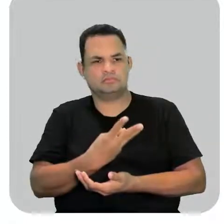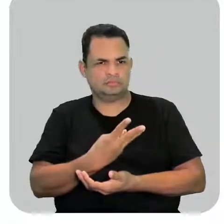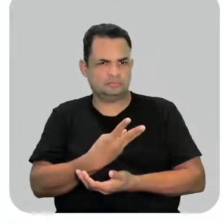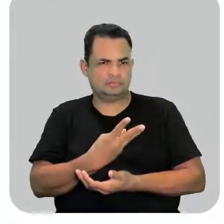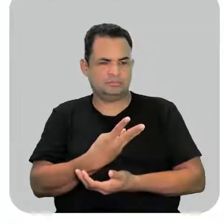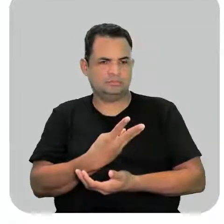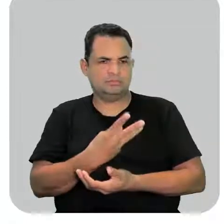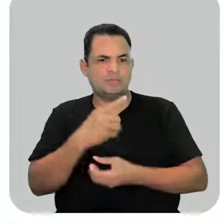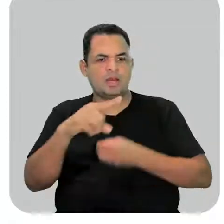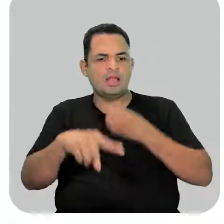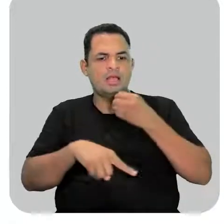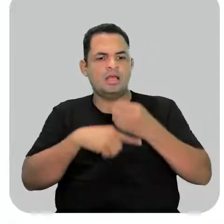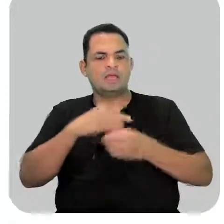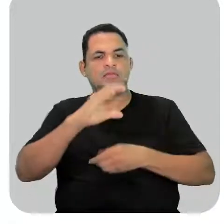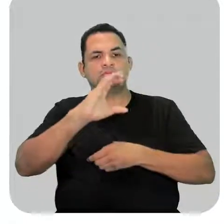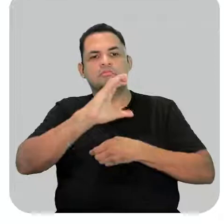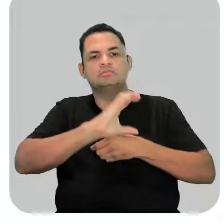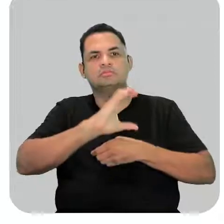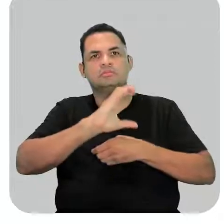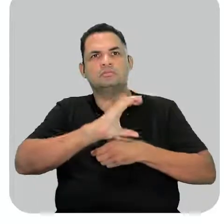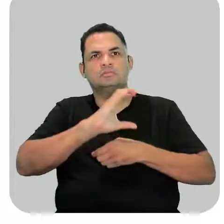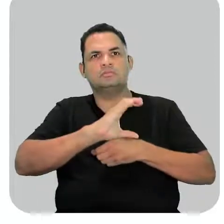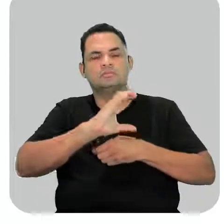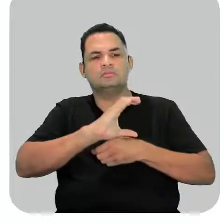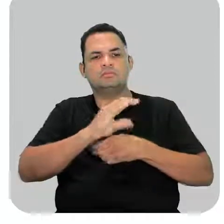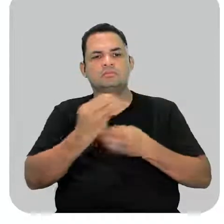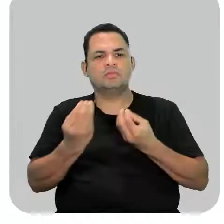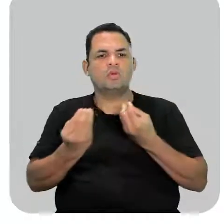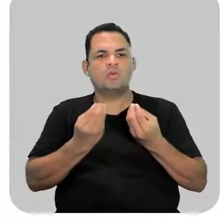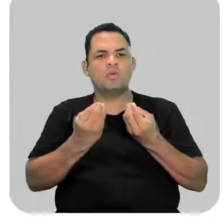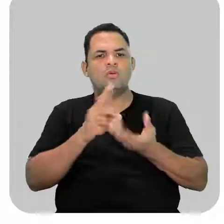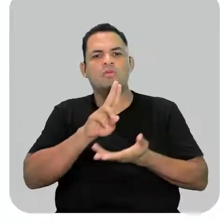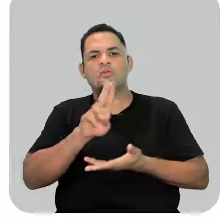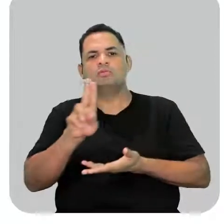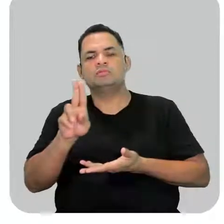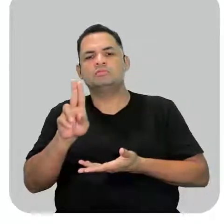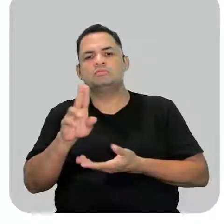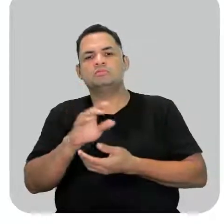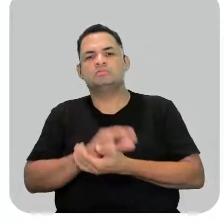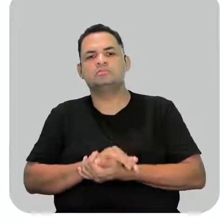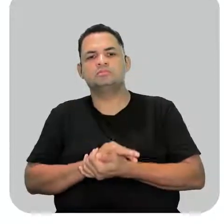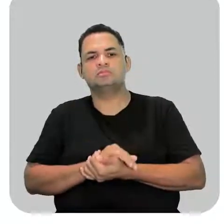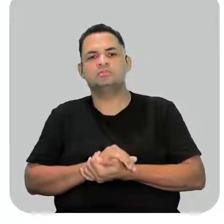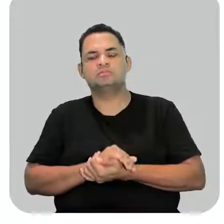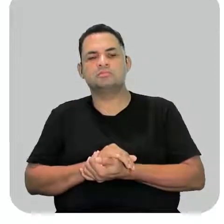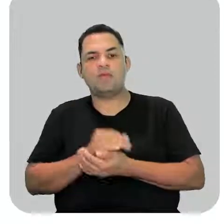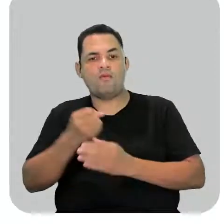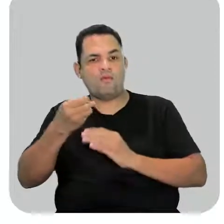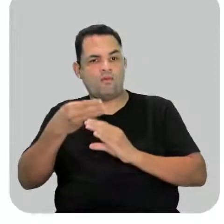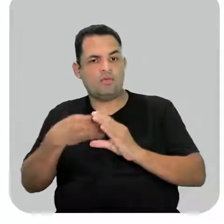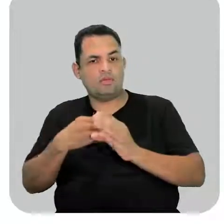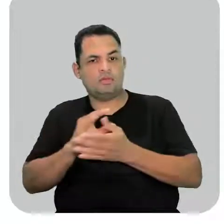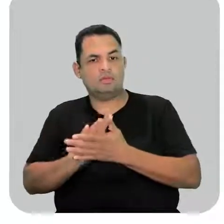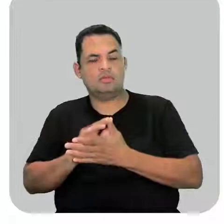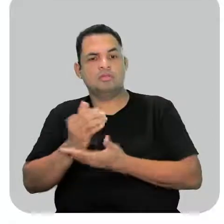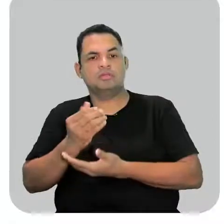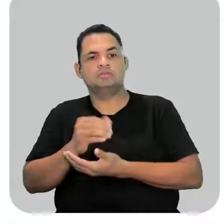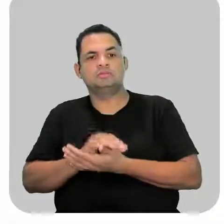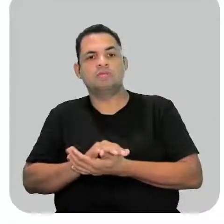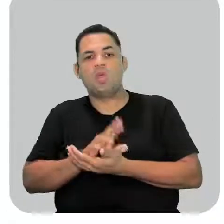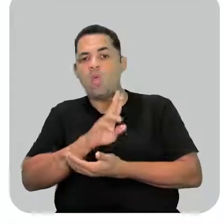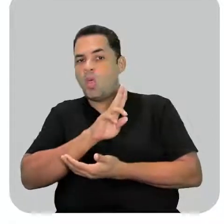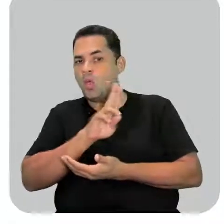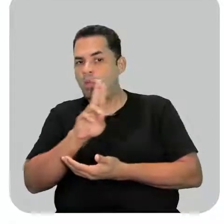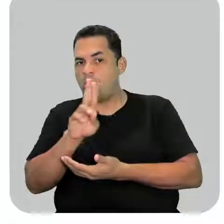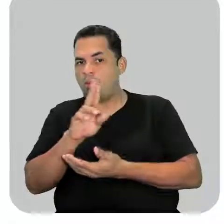3 átomos de carbono. Então, vai ficar como o nome? Vou colocar o nome da função nitro e o nome da cadeia. Se eu for